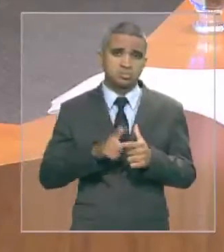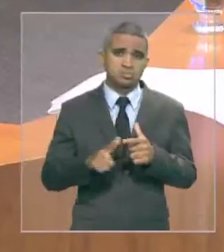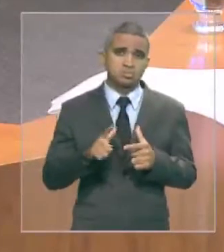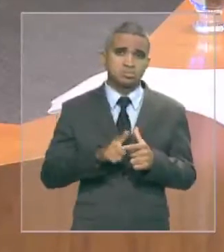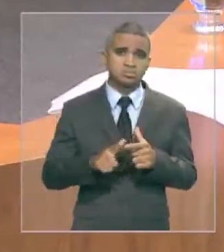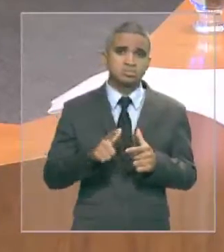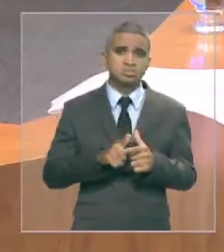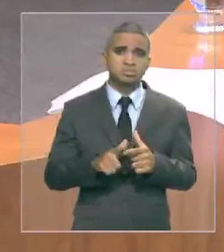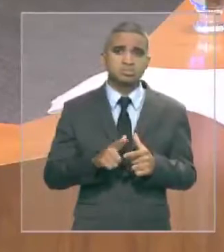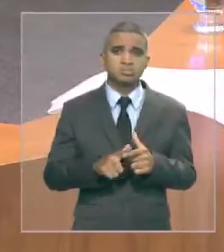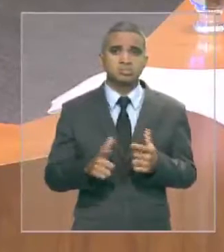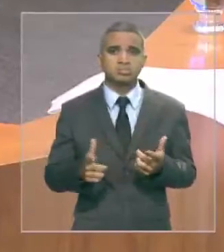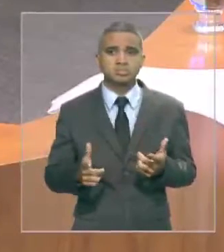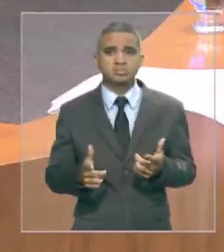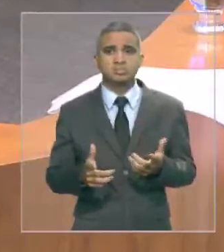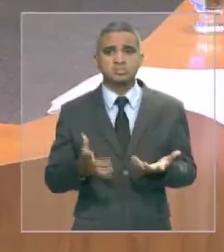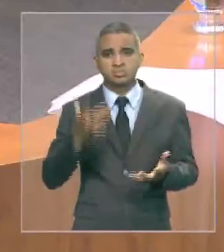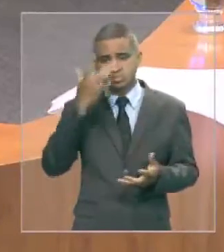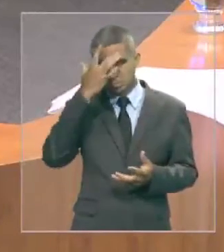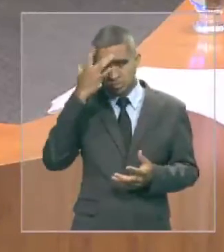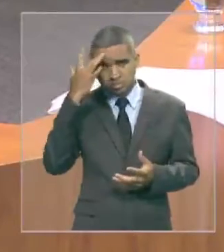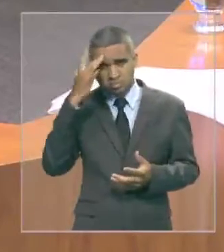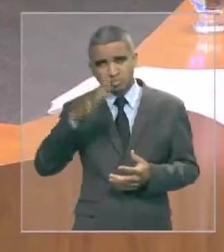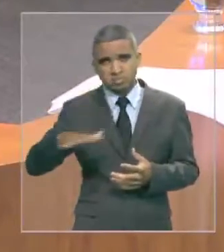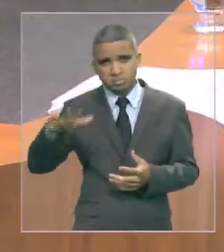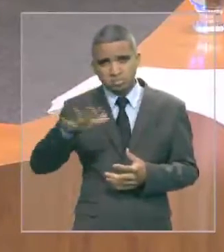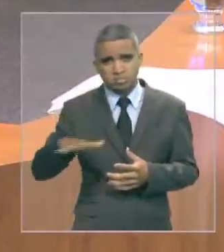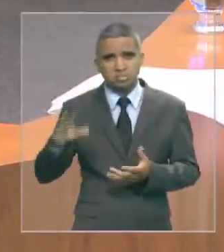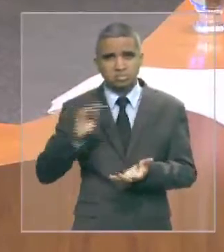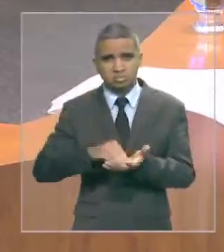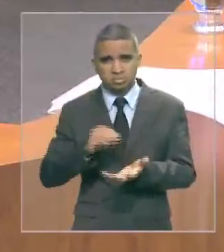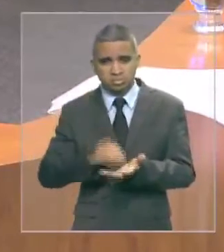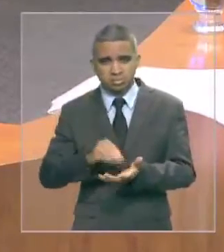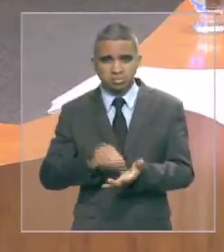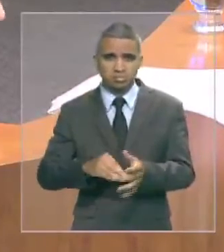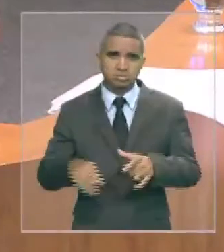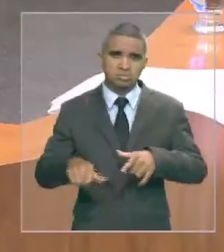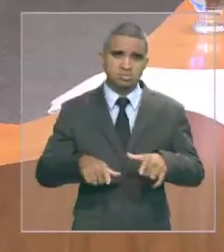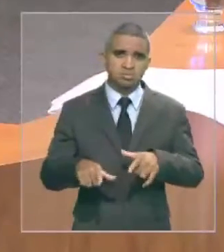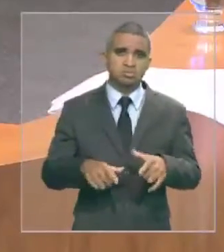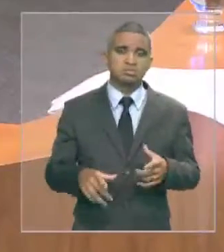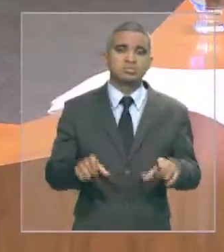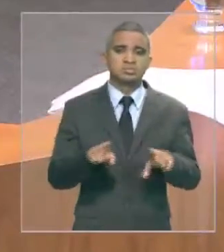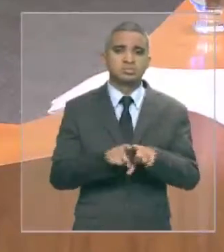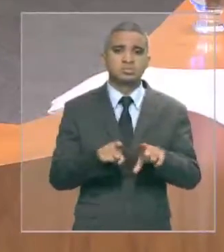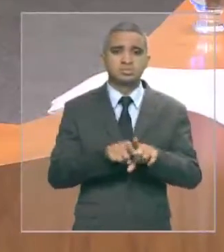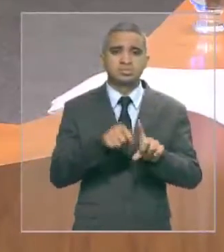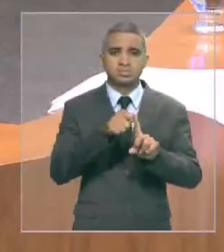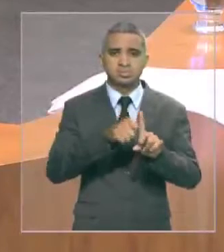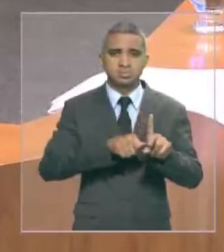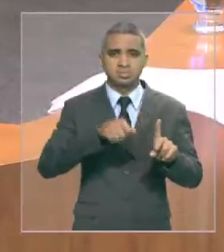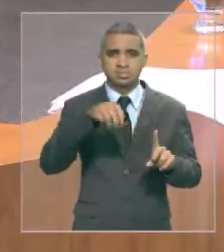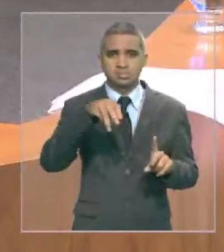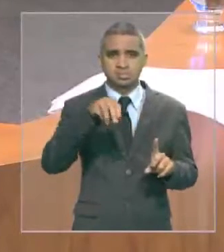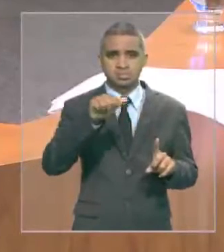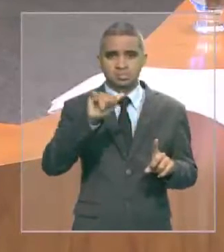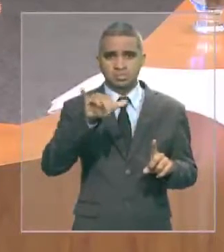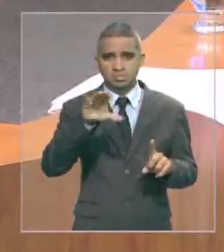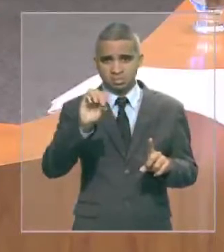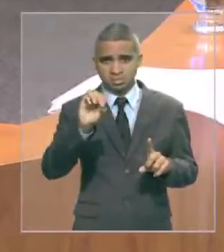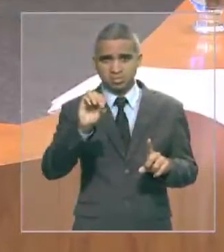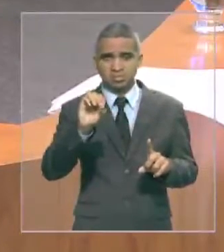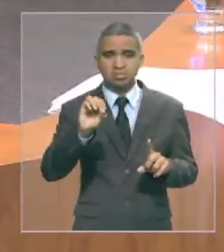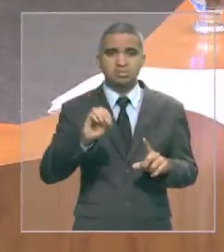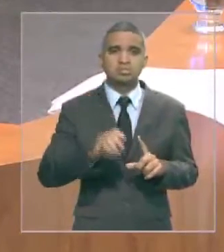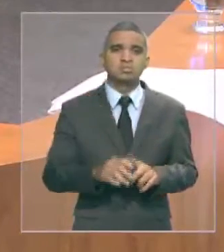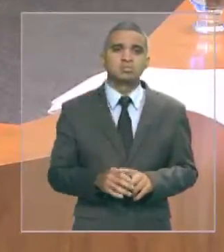de insumos, de pessoal, de dissídio, por exemplo, agora no mês de maio, próximo agora, depois do